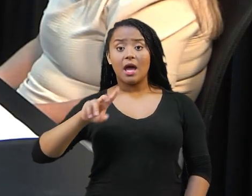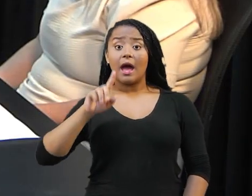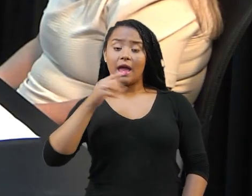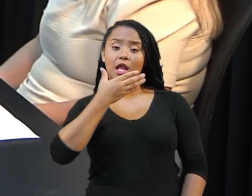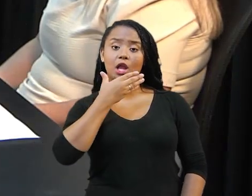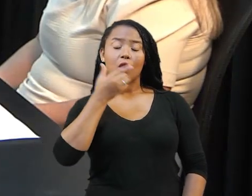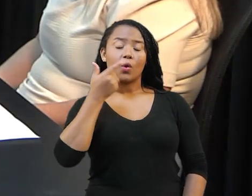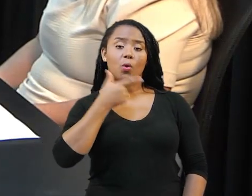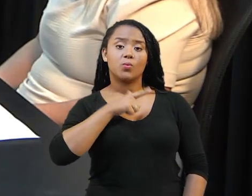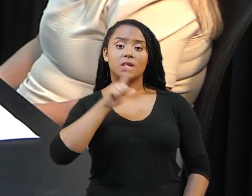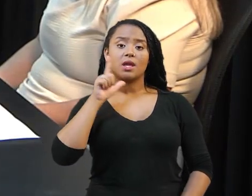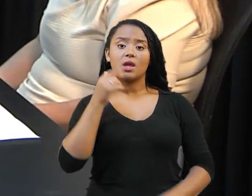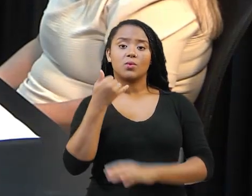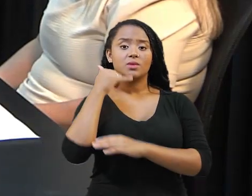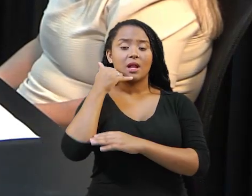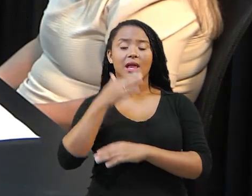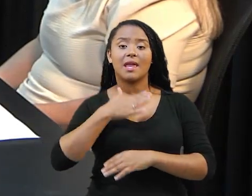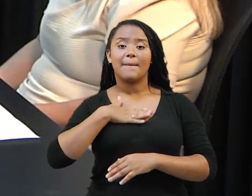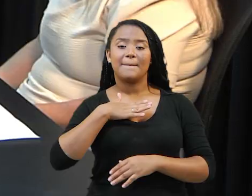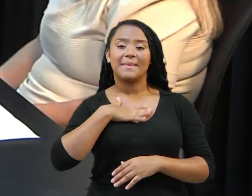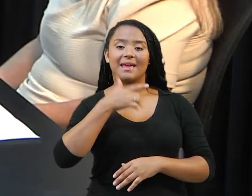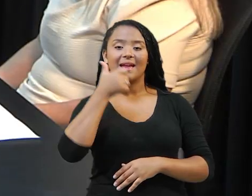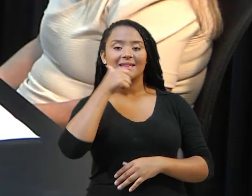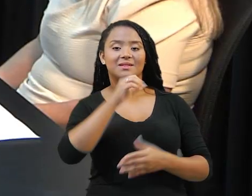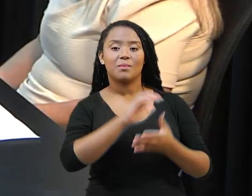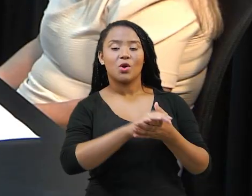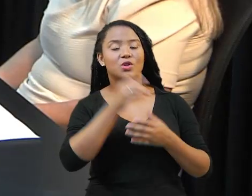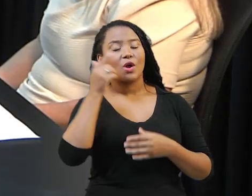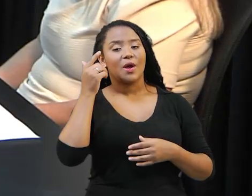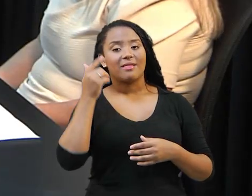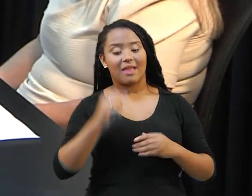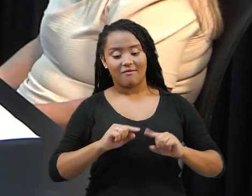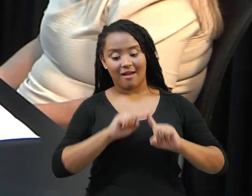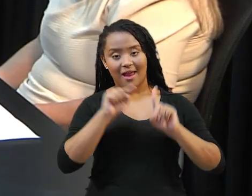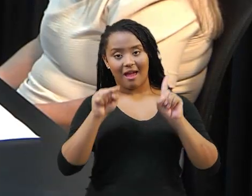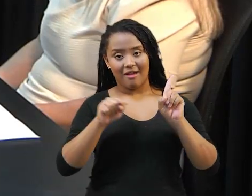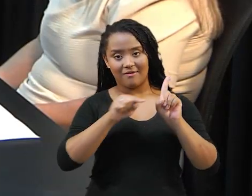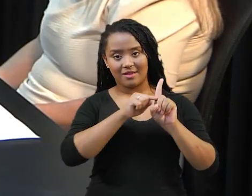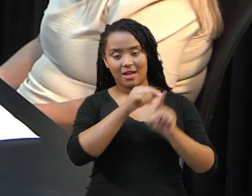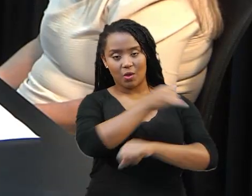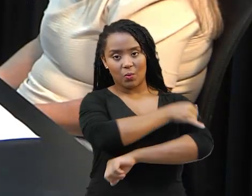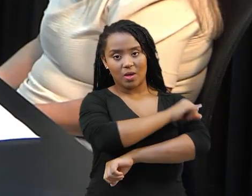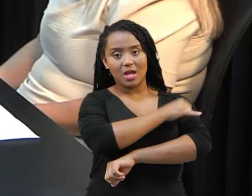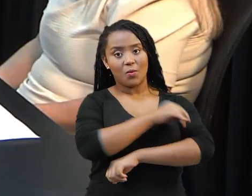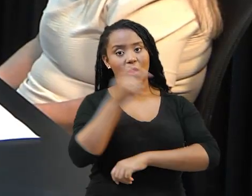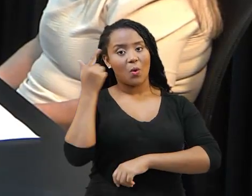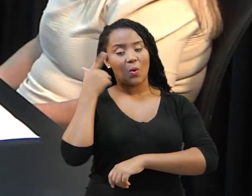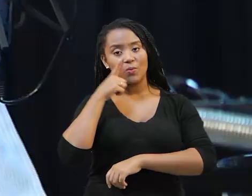celular. E minha esposa estava grávida no Rio, e eu consegui levar para lá. Então era um